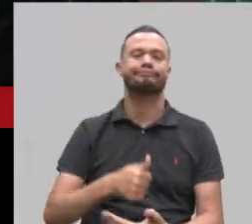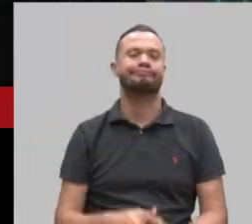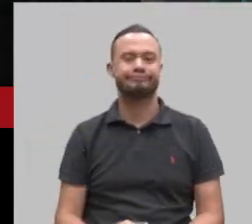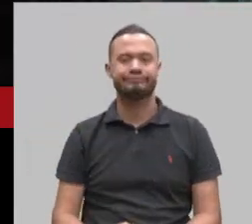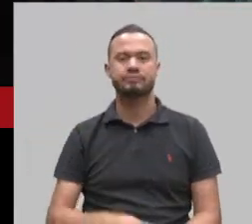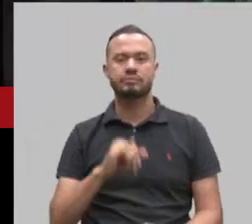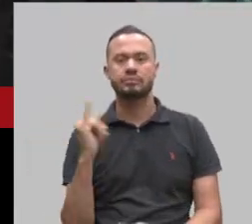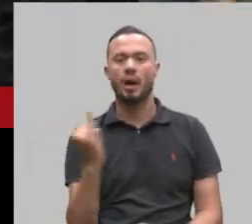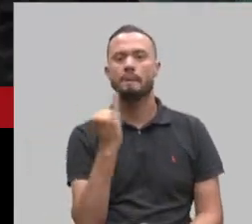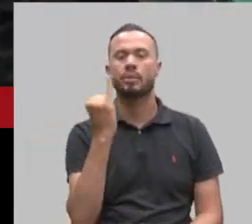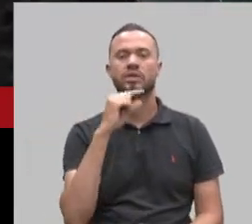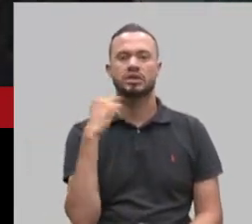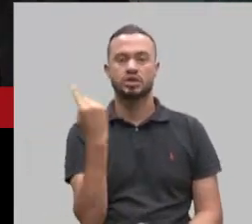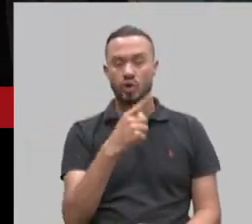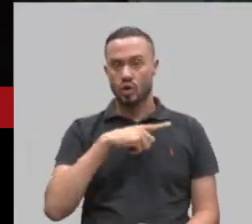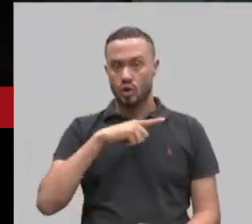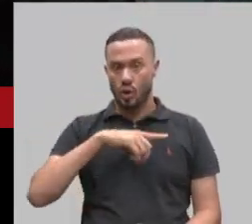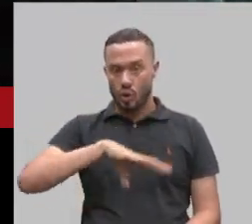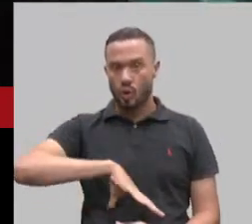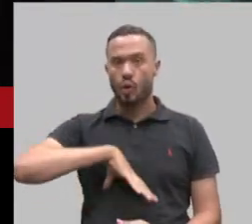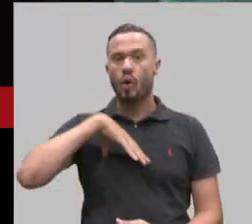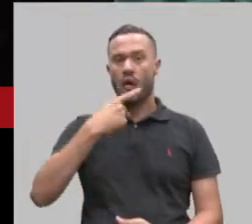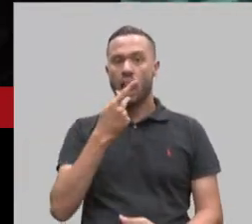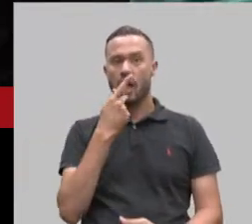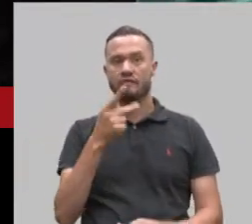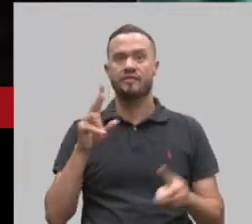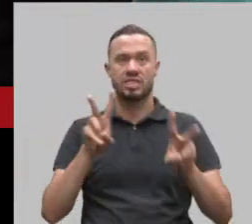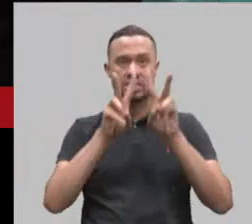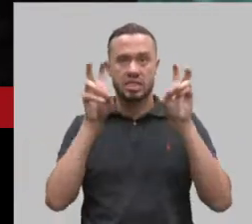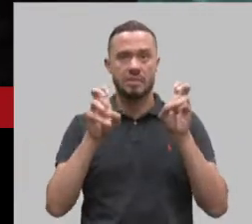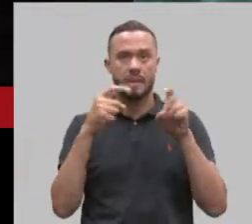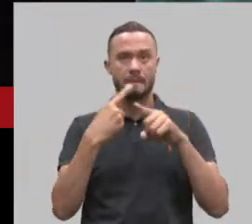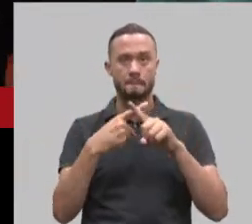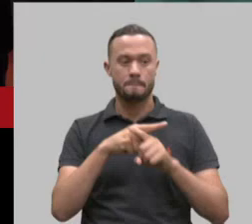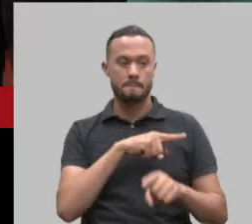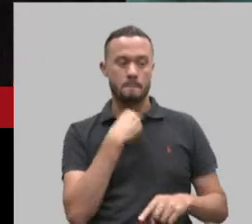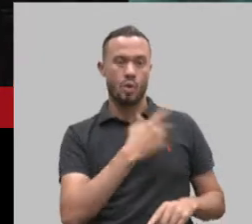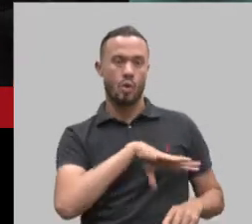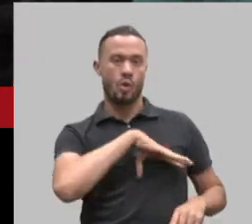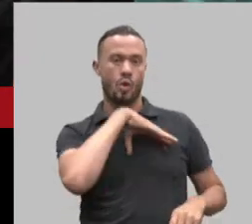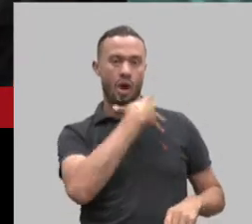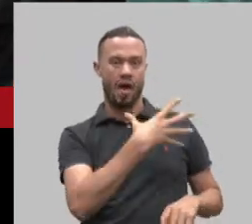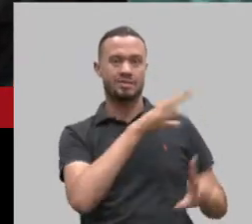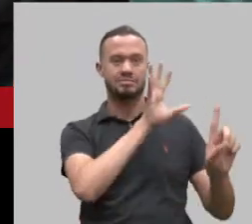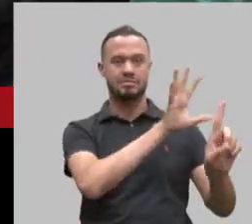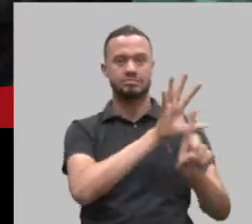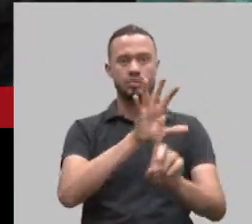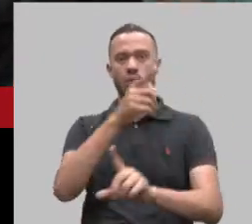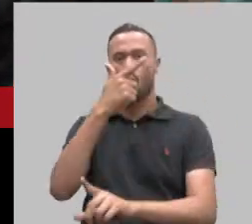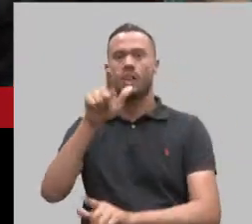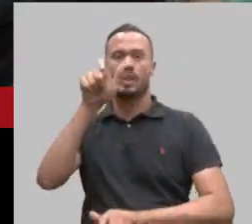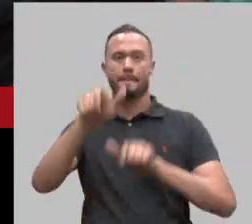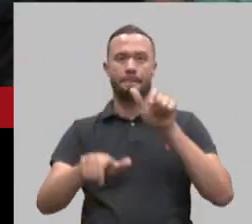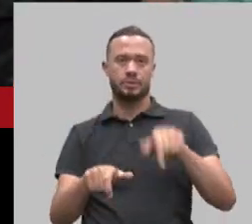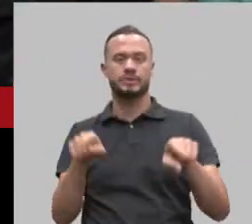ter coragem para falar sobre isso porque a Nossa coragem pode dar coragem para outras pessoas